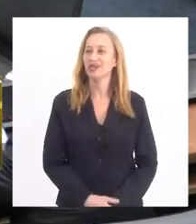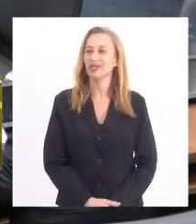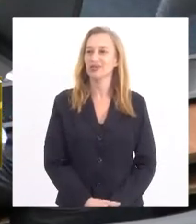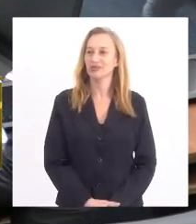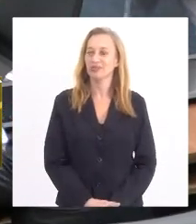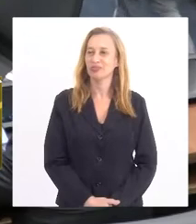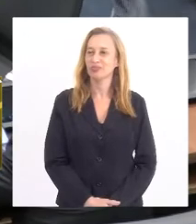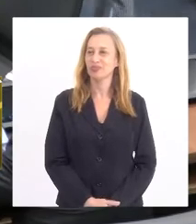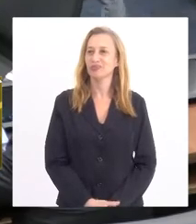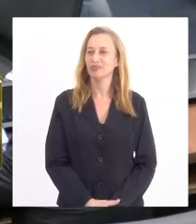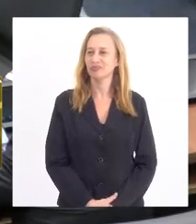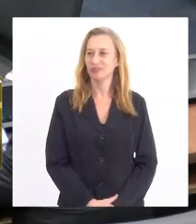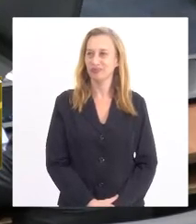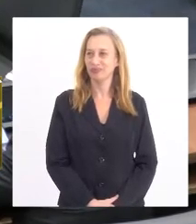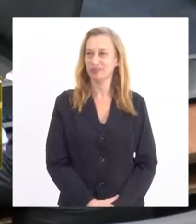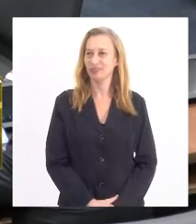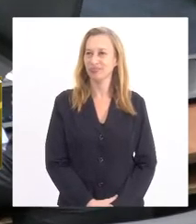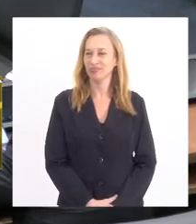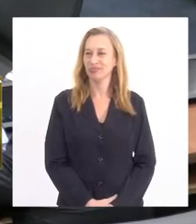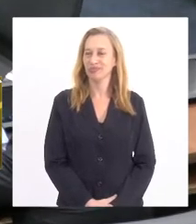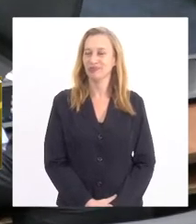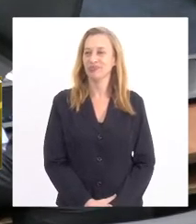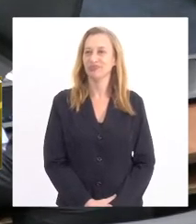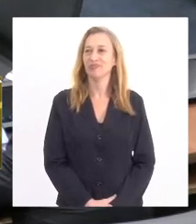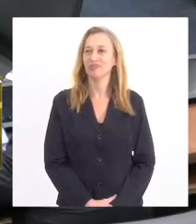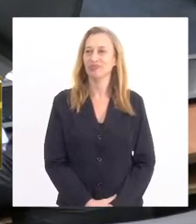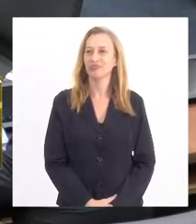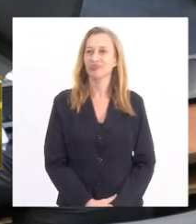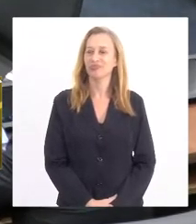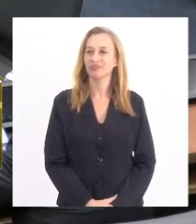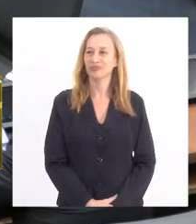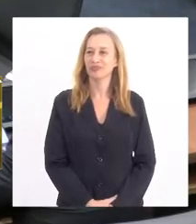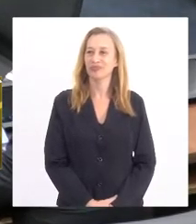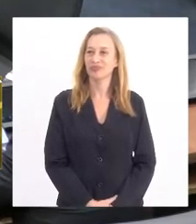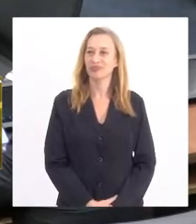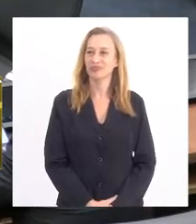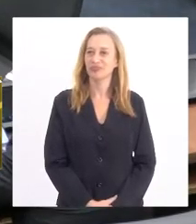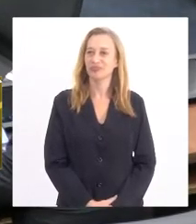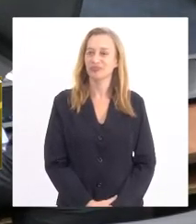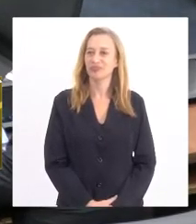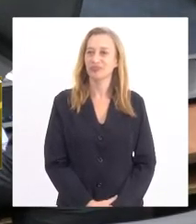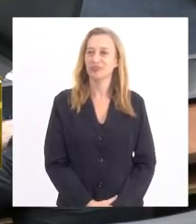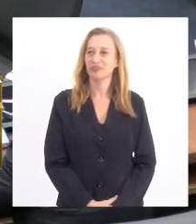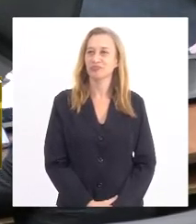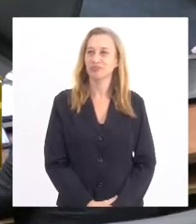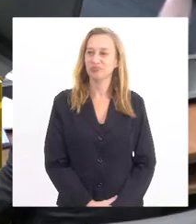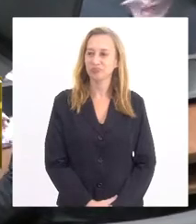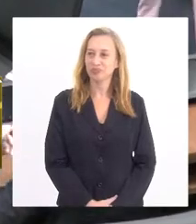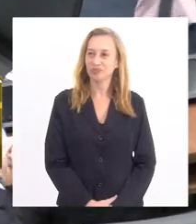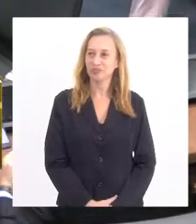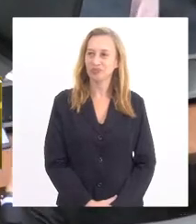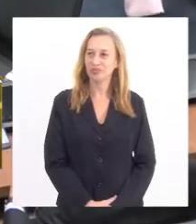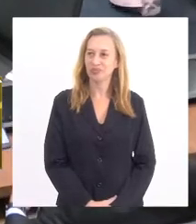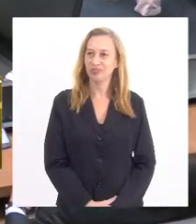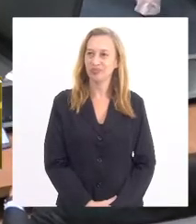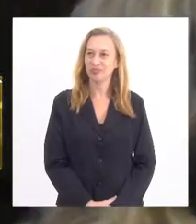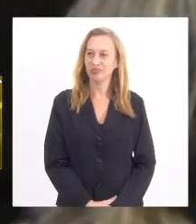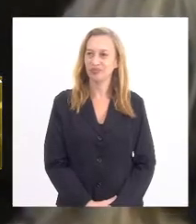E aí é rápido E aí